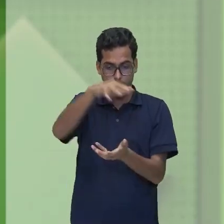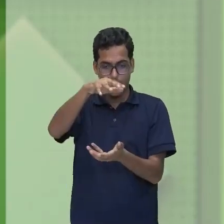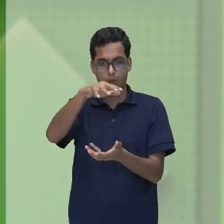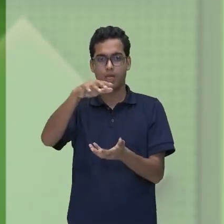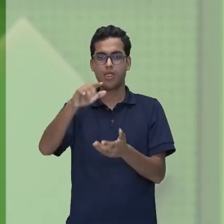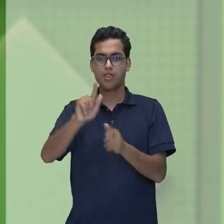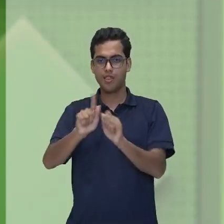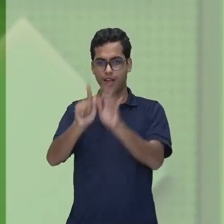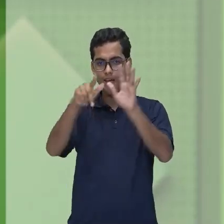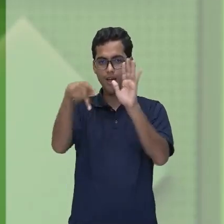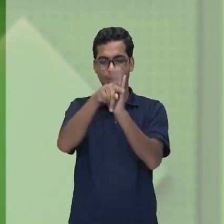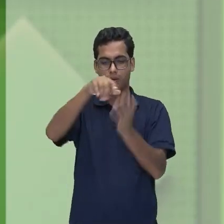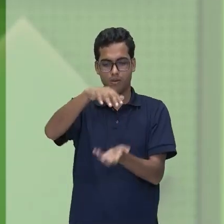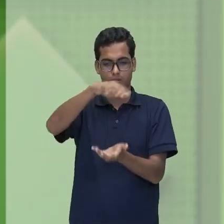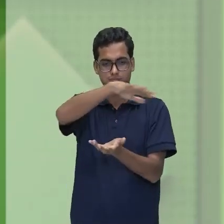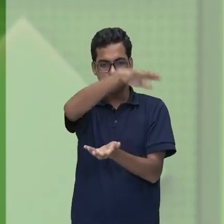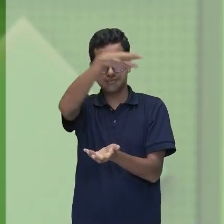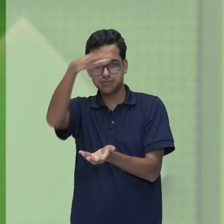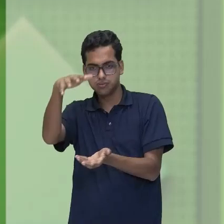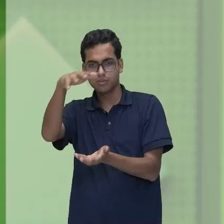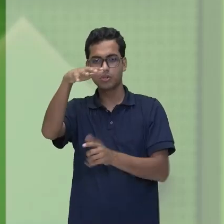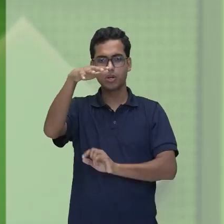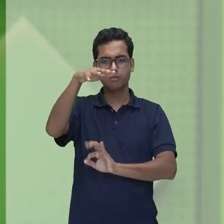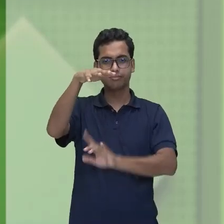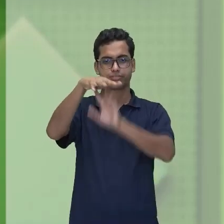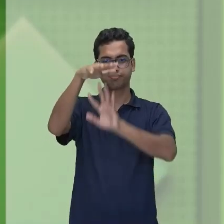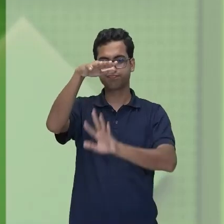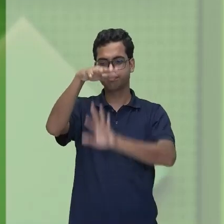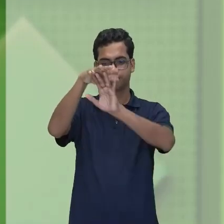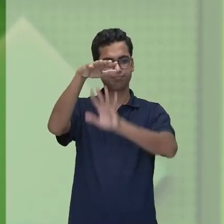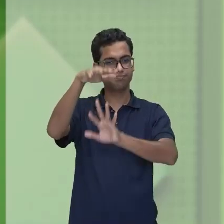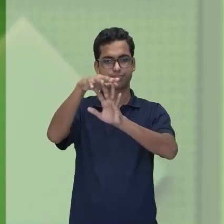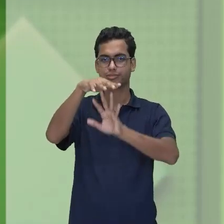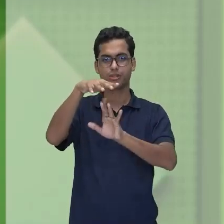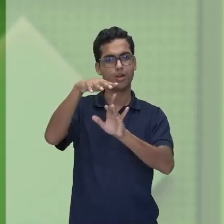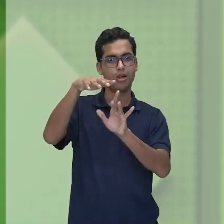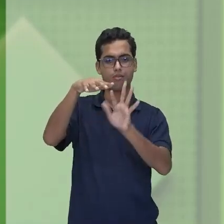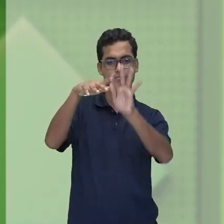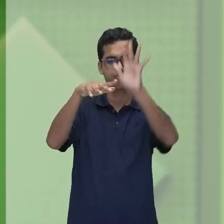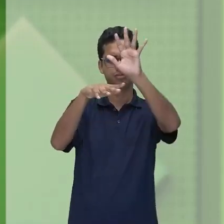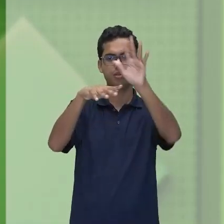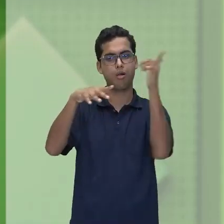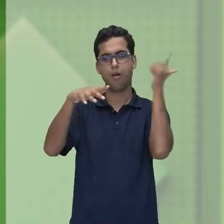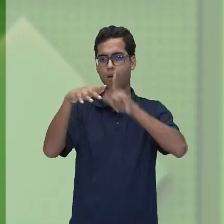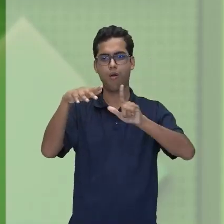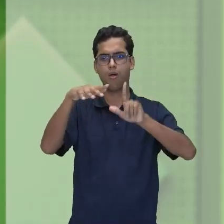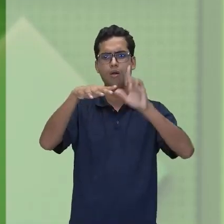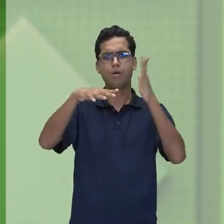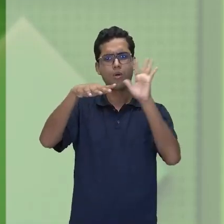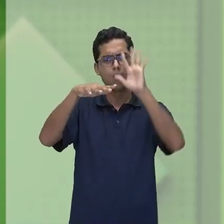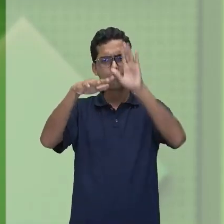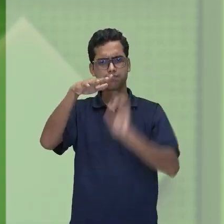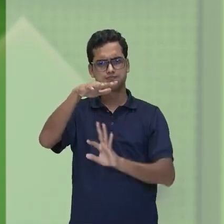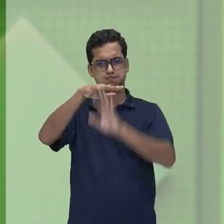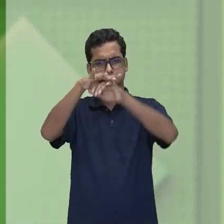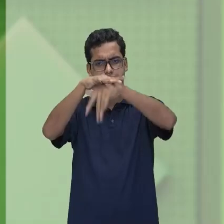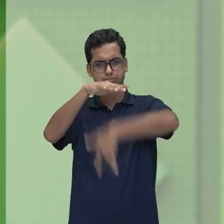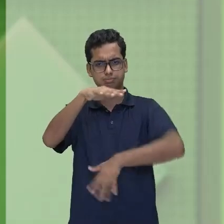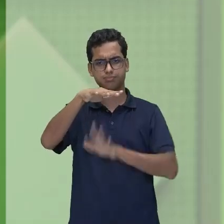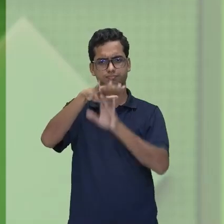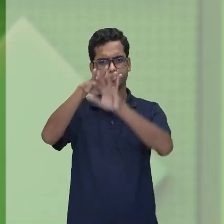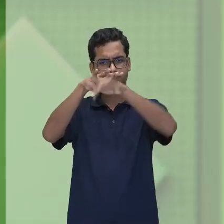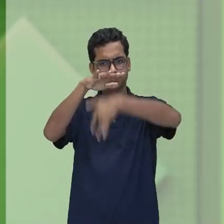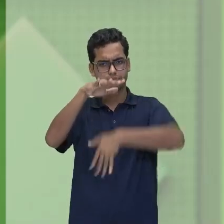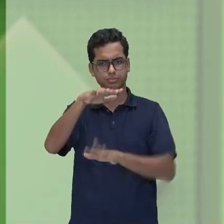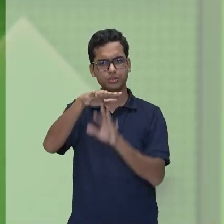gases, logo a gente vai ter aí, né, menos saída de calor e esse efeito estufa, né, ele aumenta